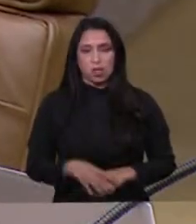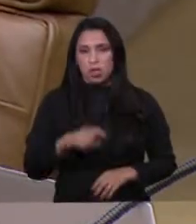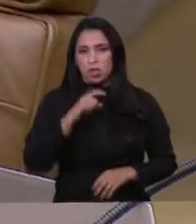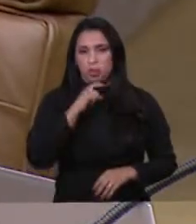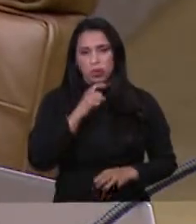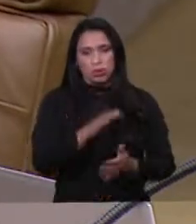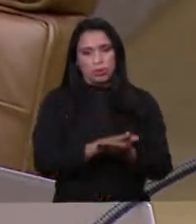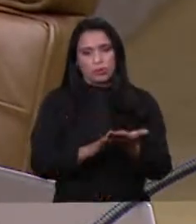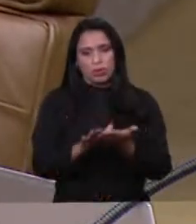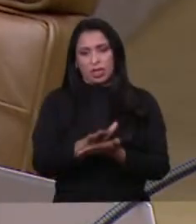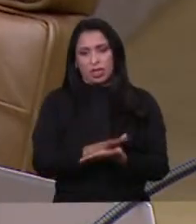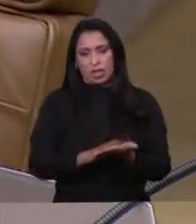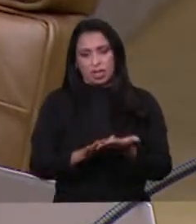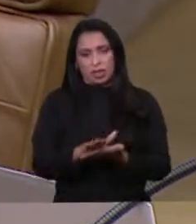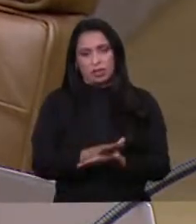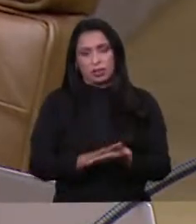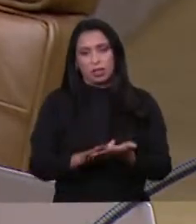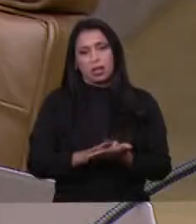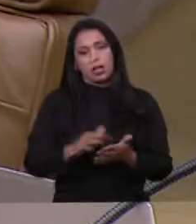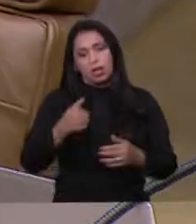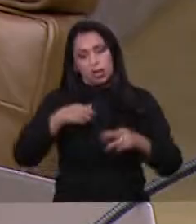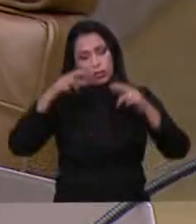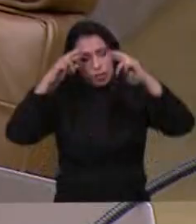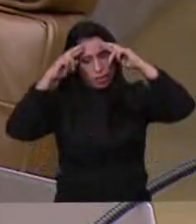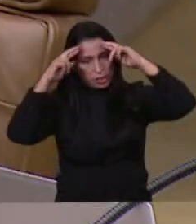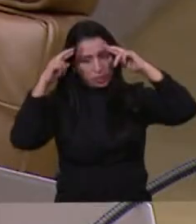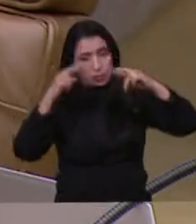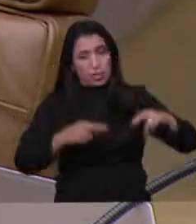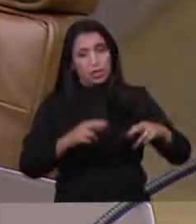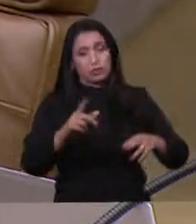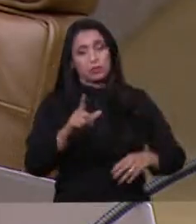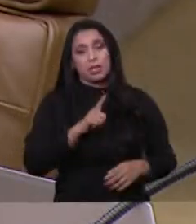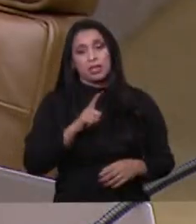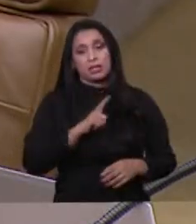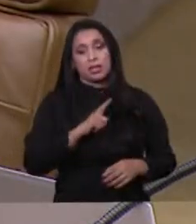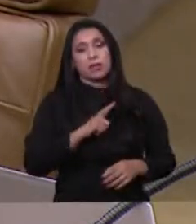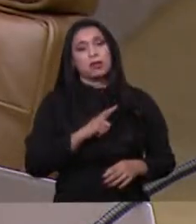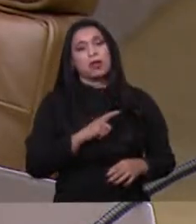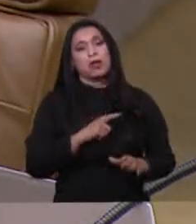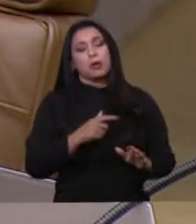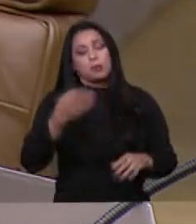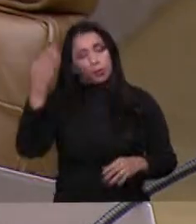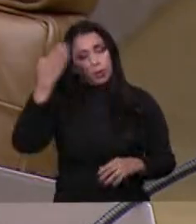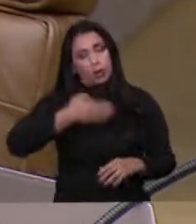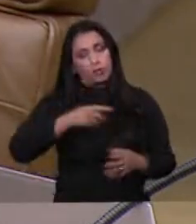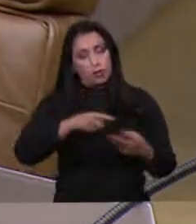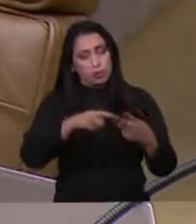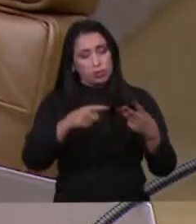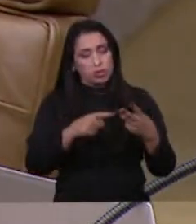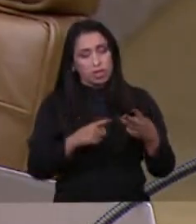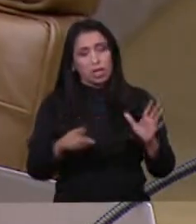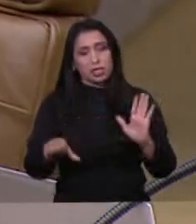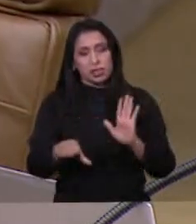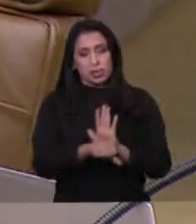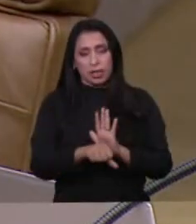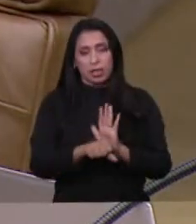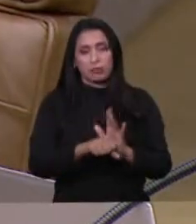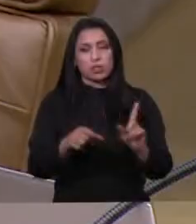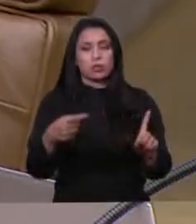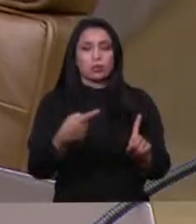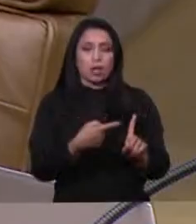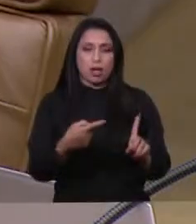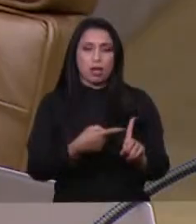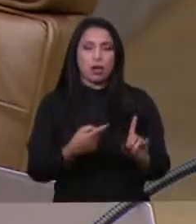que assomaram alguns dos colegas e que eu respeito para caracterizar devidamente a prática dos três crimes pelo réu, materialidade e autoria